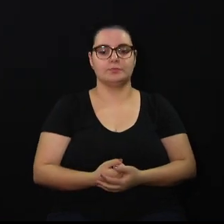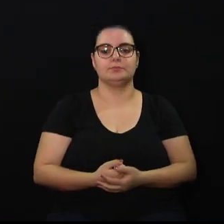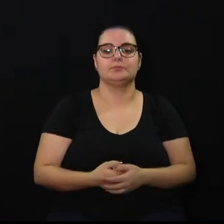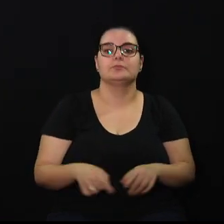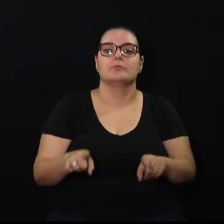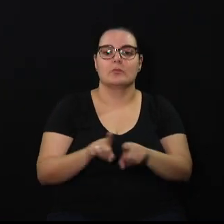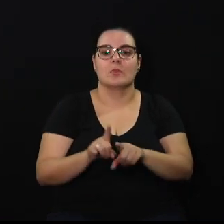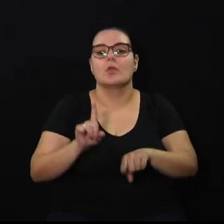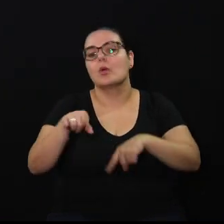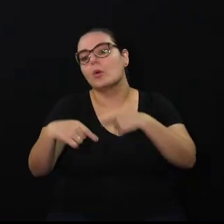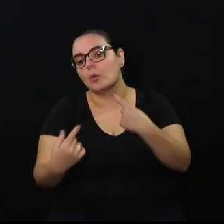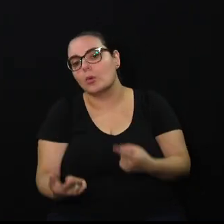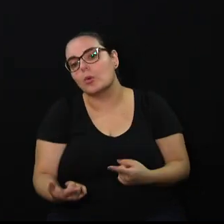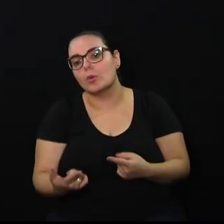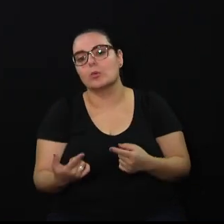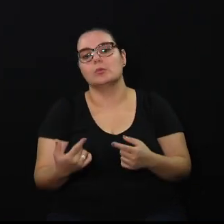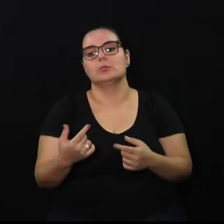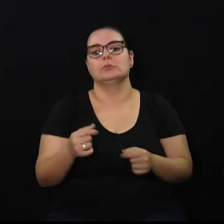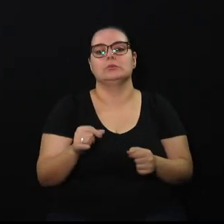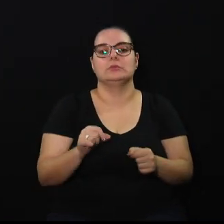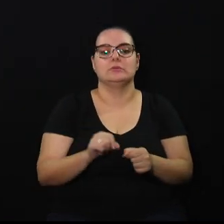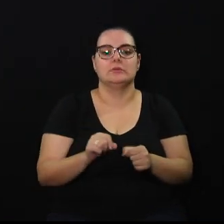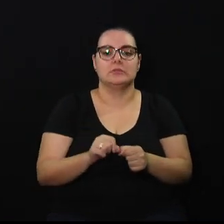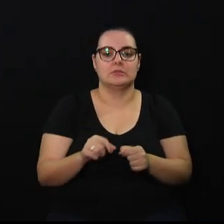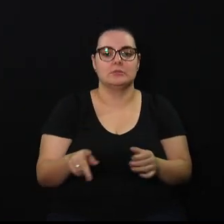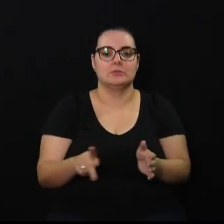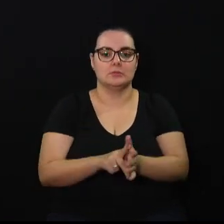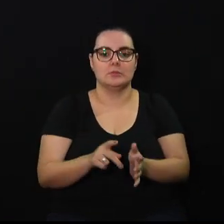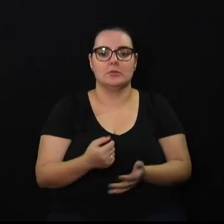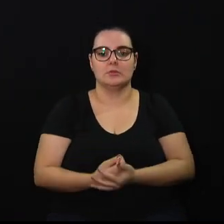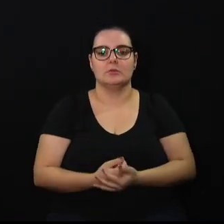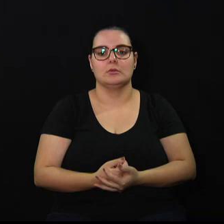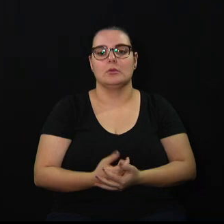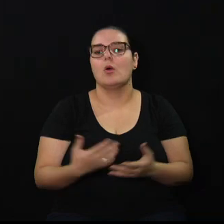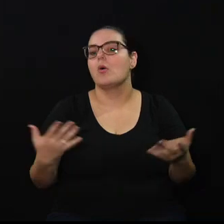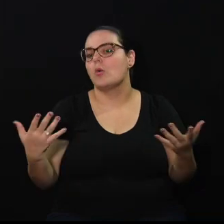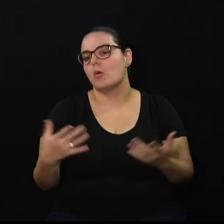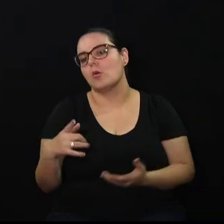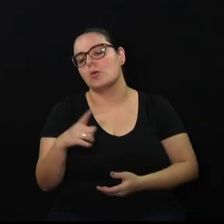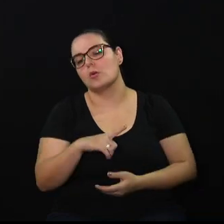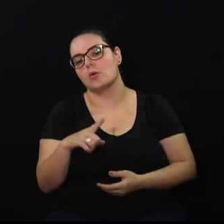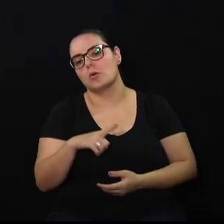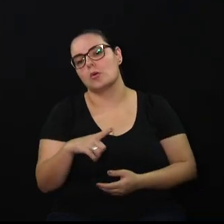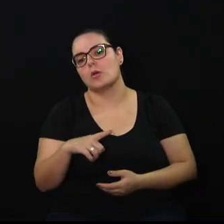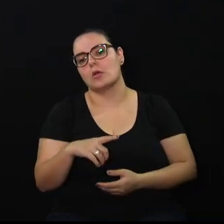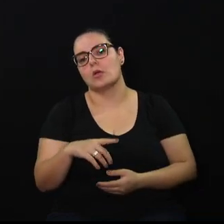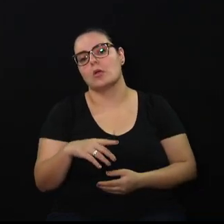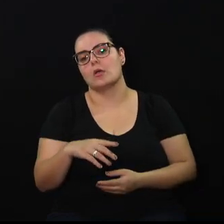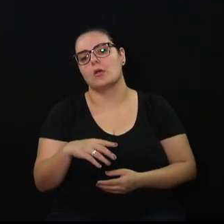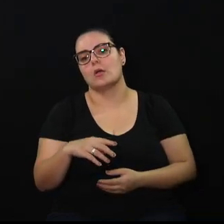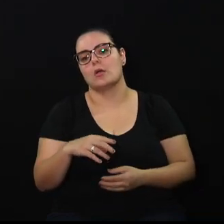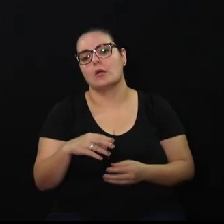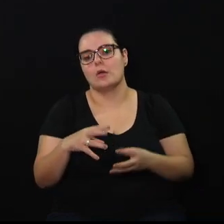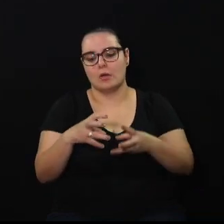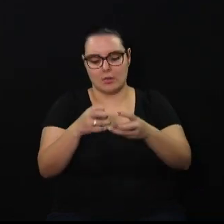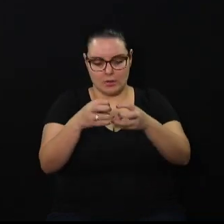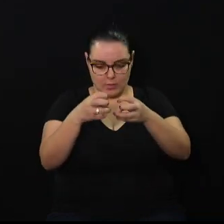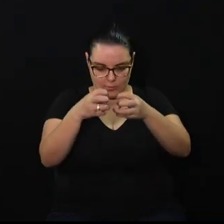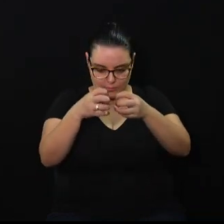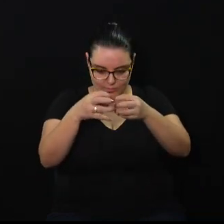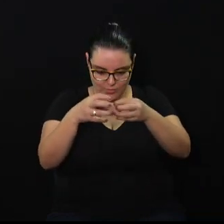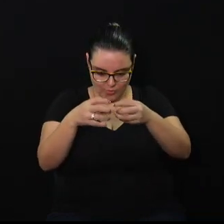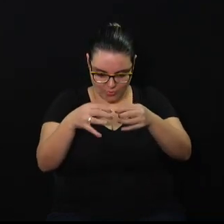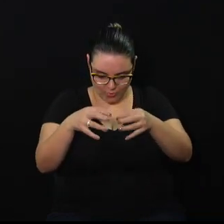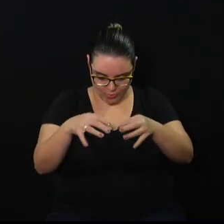outras carreiras né como também tem hoje bastante no mercado aquelas com areia areia rosas